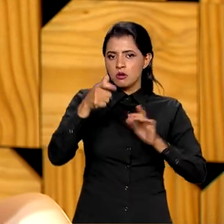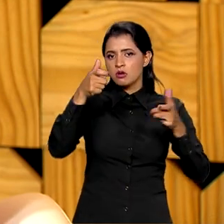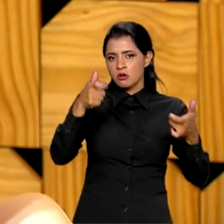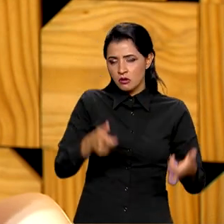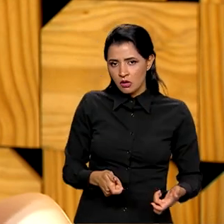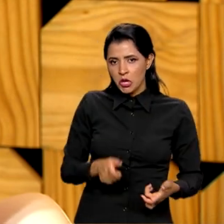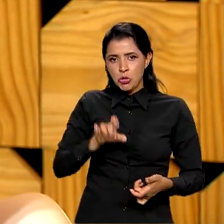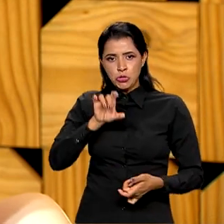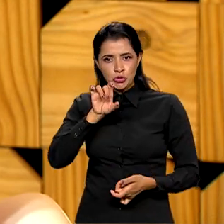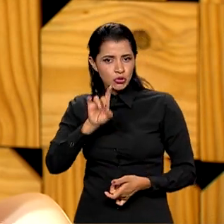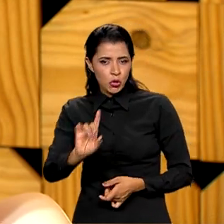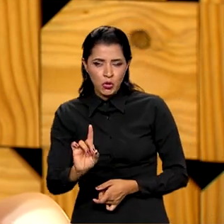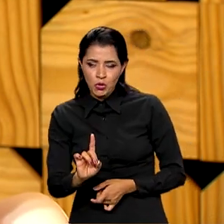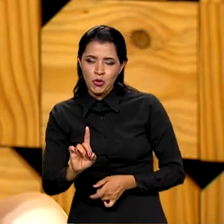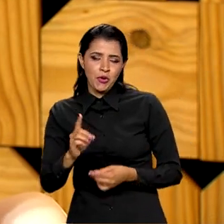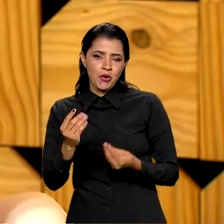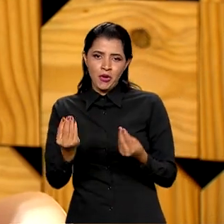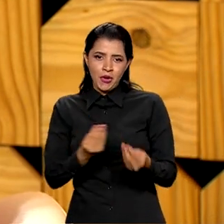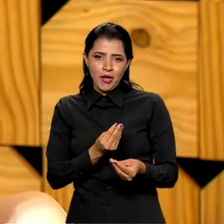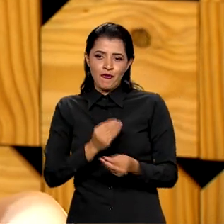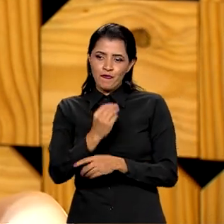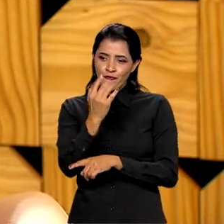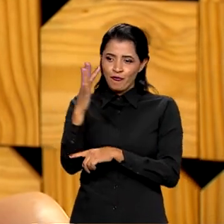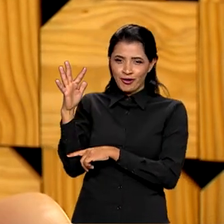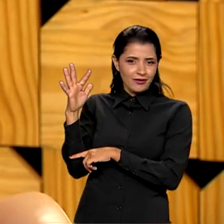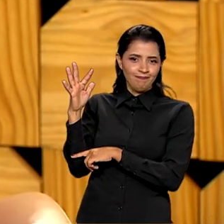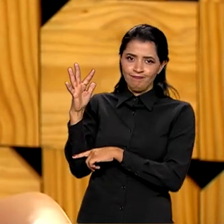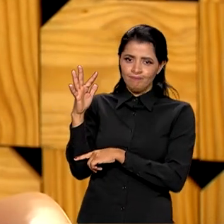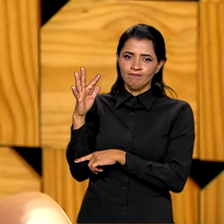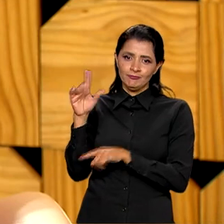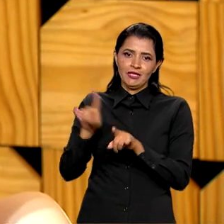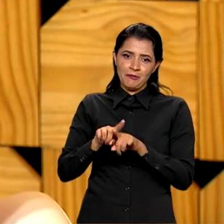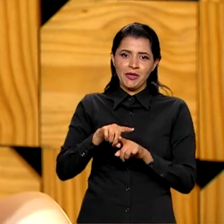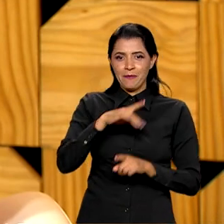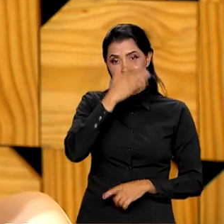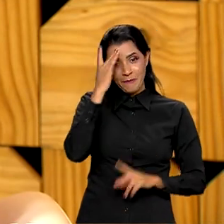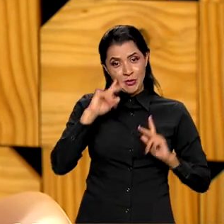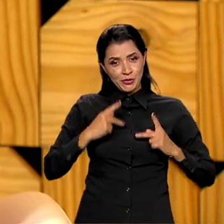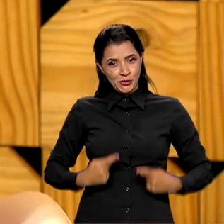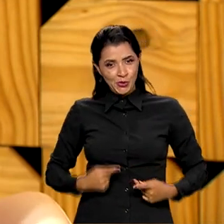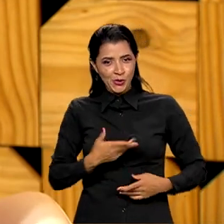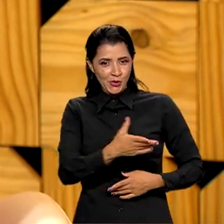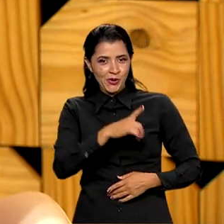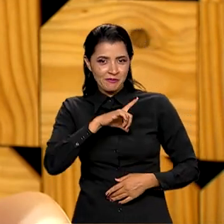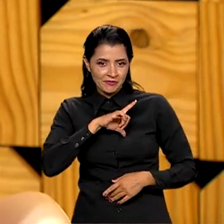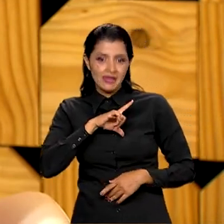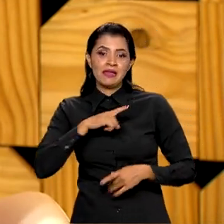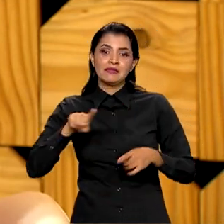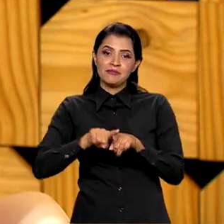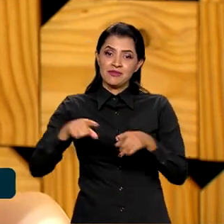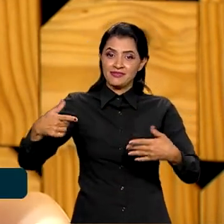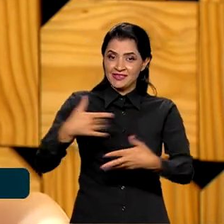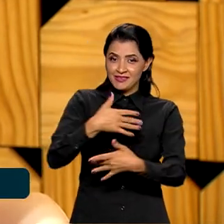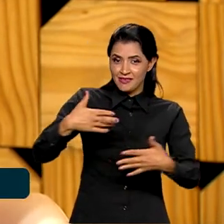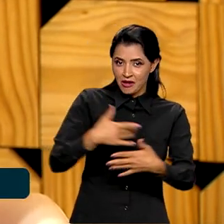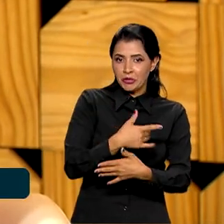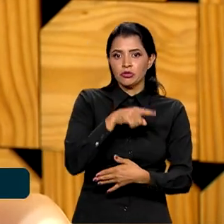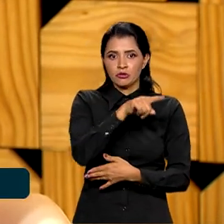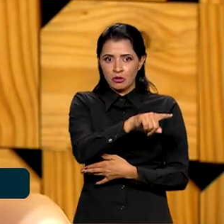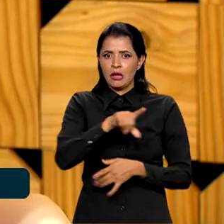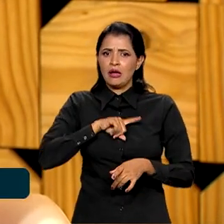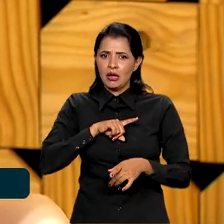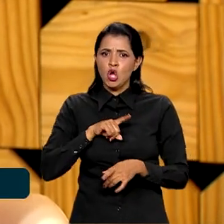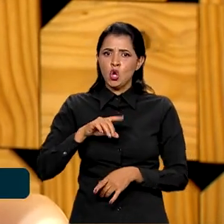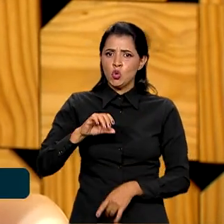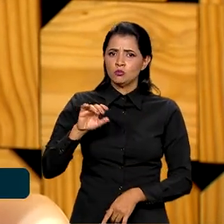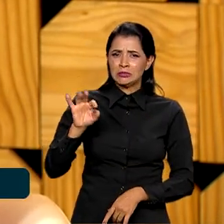não apenas da floresta, né? Também tem as cidades amazônicas. A gente tem um índice, por exemplo, de violência que é muito alto